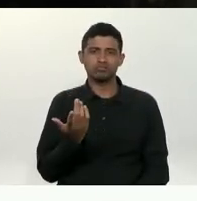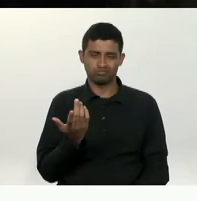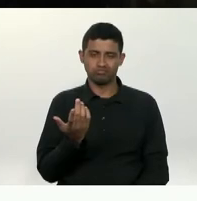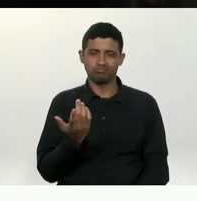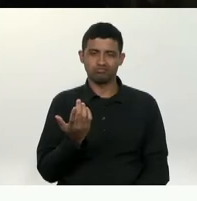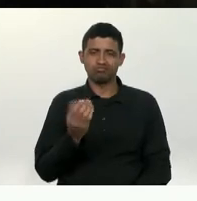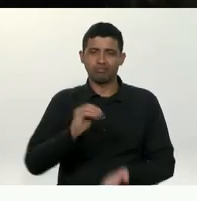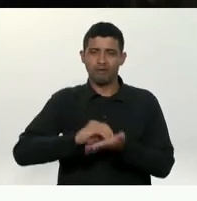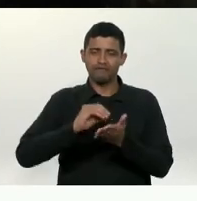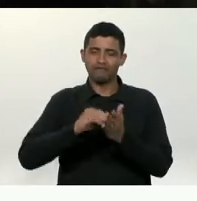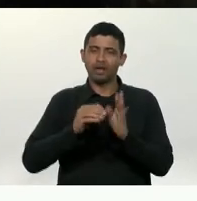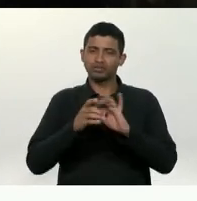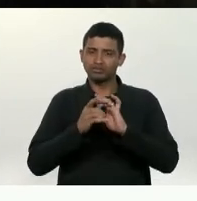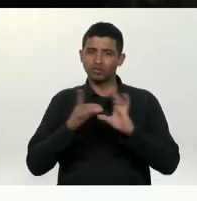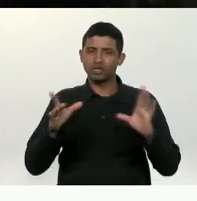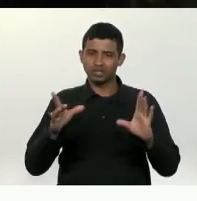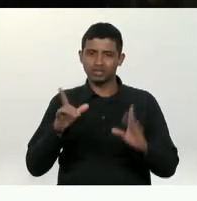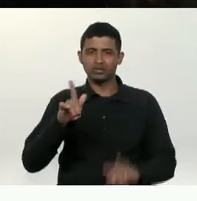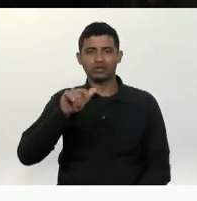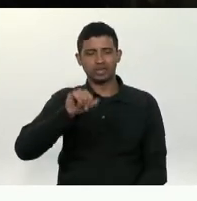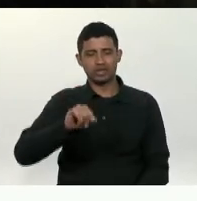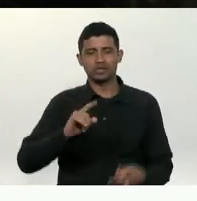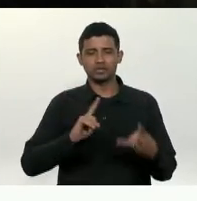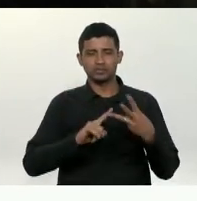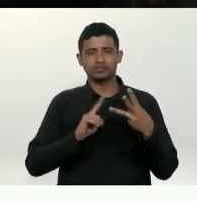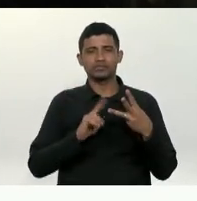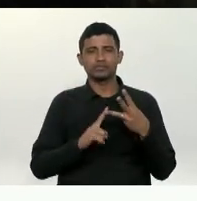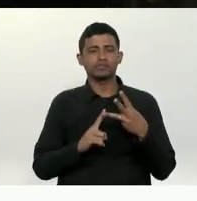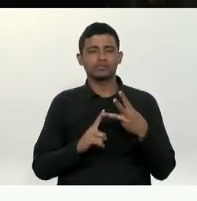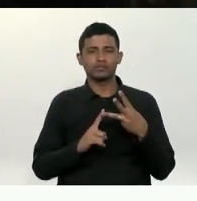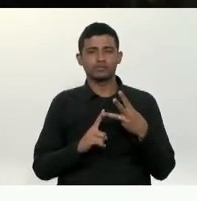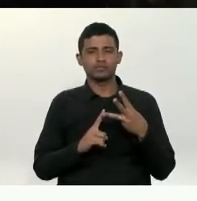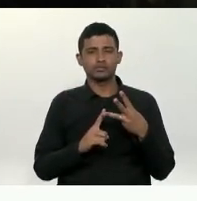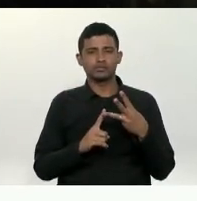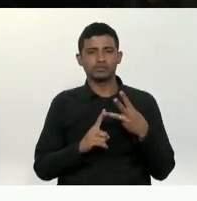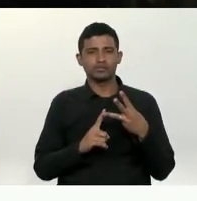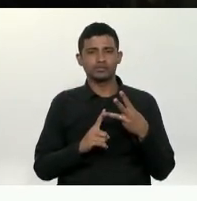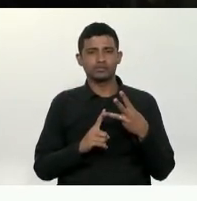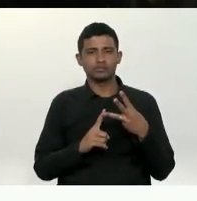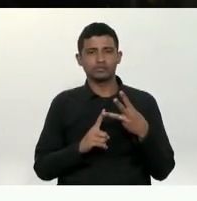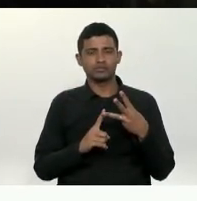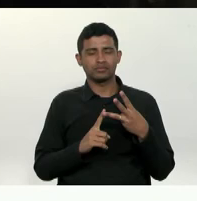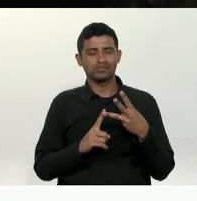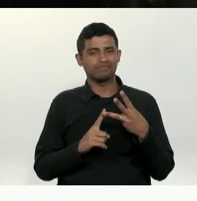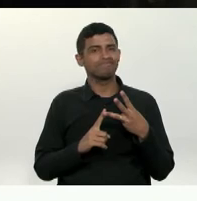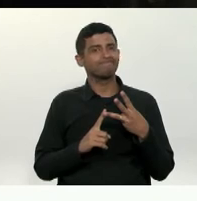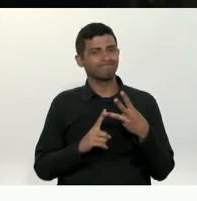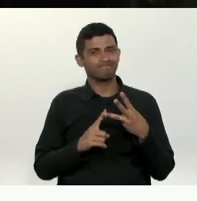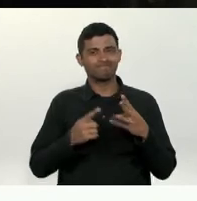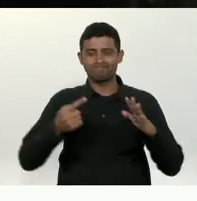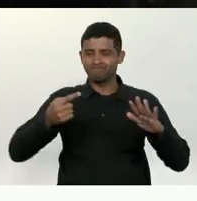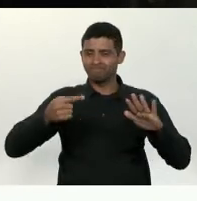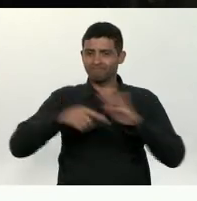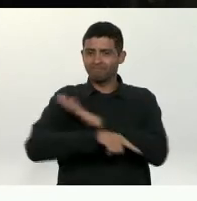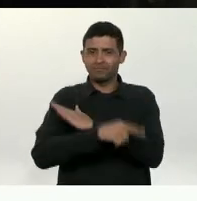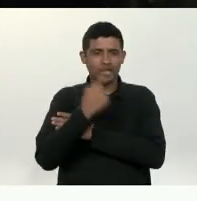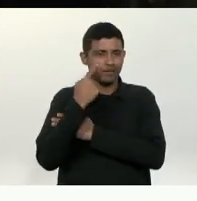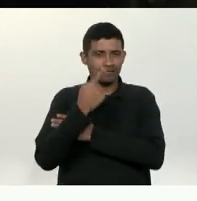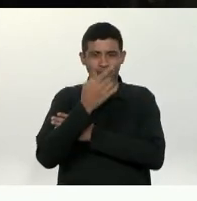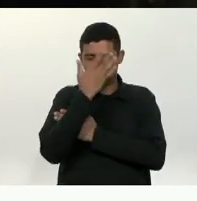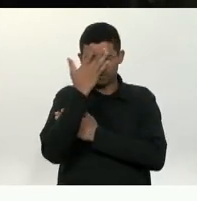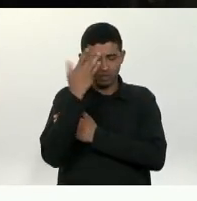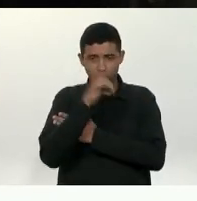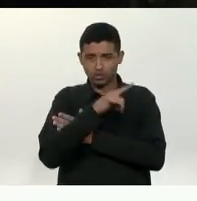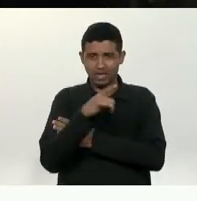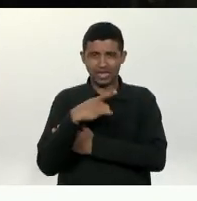a distribuição de gás. E terceiro, atinge de forma profunda aquelas pessoas que